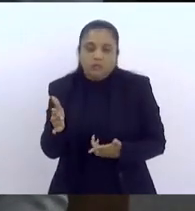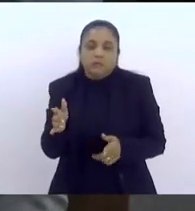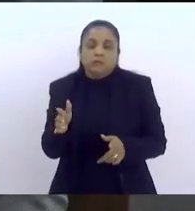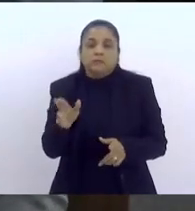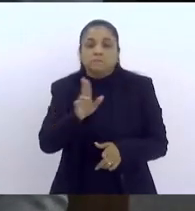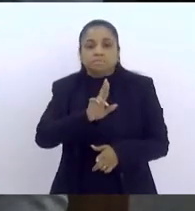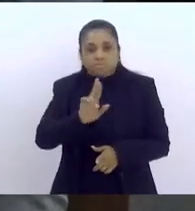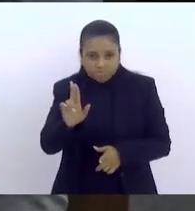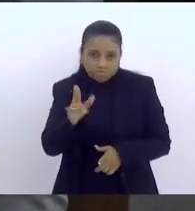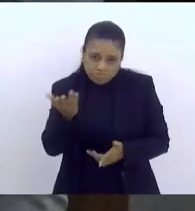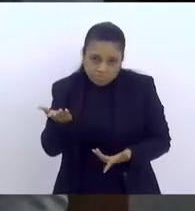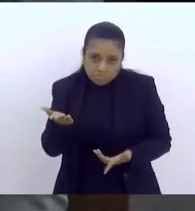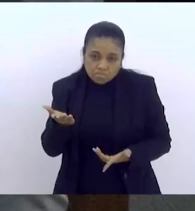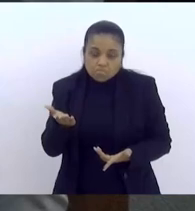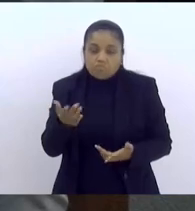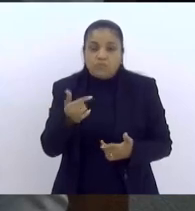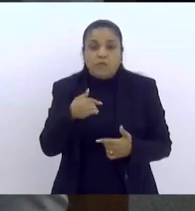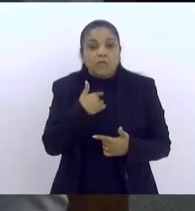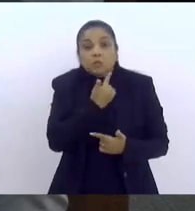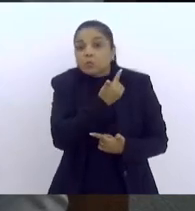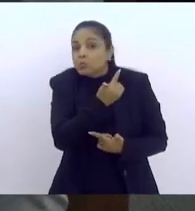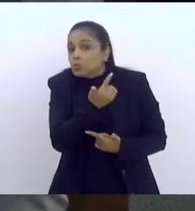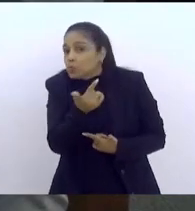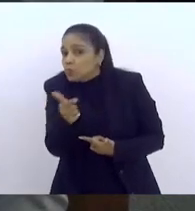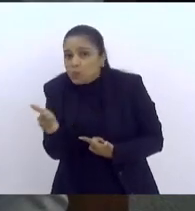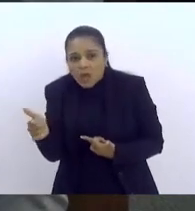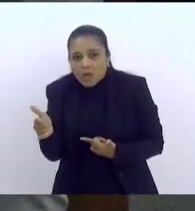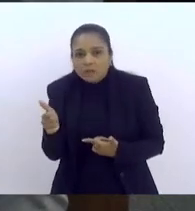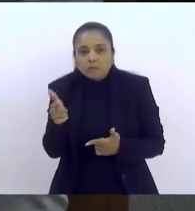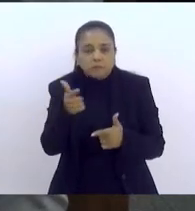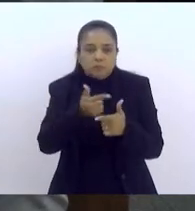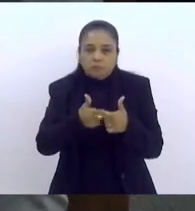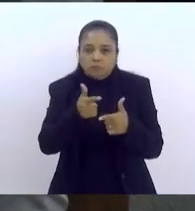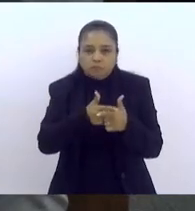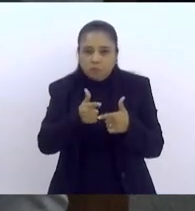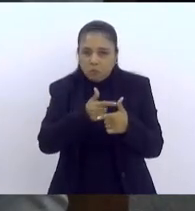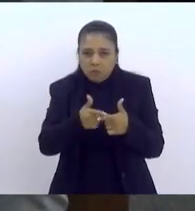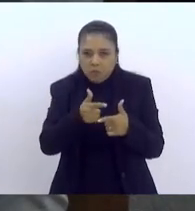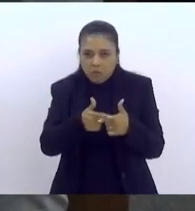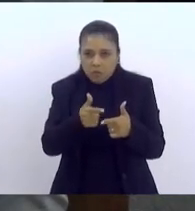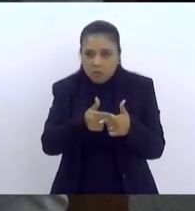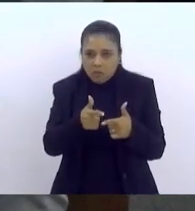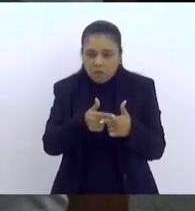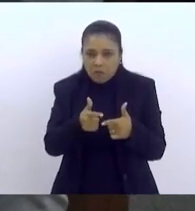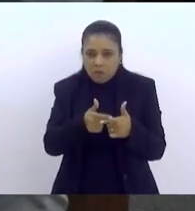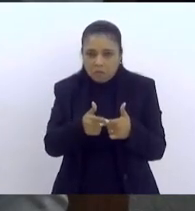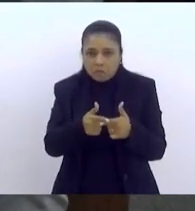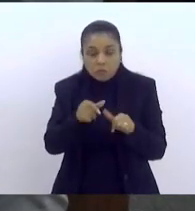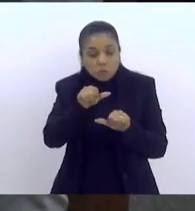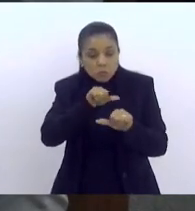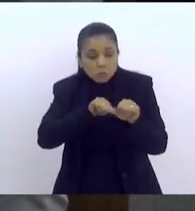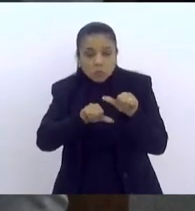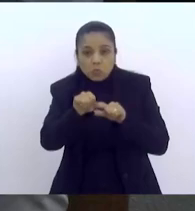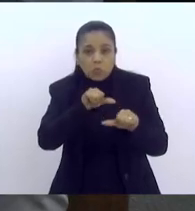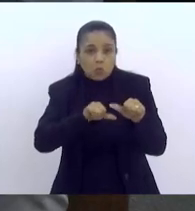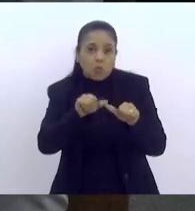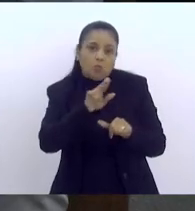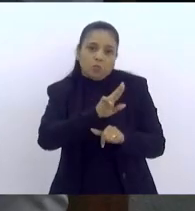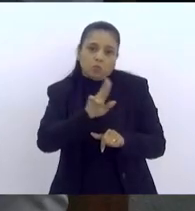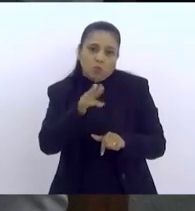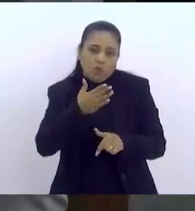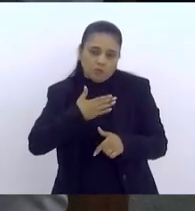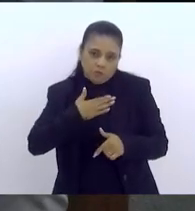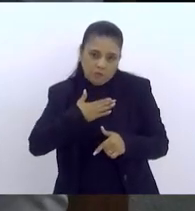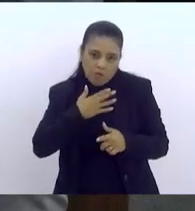retratação. E também não teria nenhum problema se, porventura, tivesse algum trocado com o meu nome, como eu fiz na própria fala.